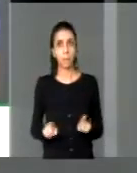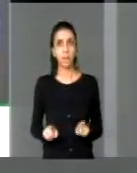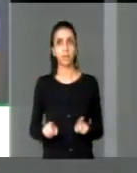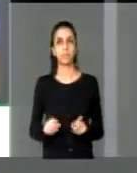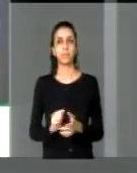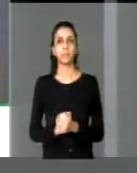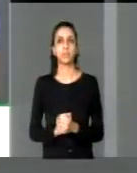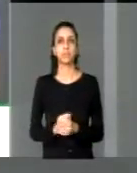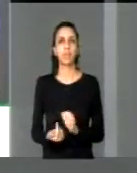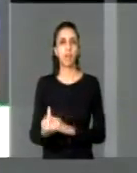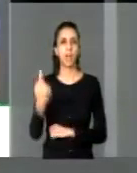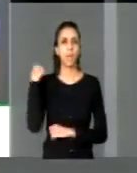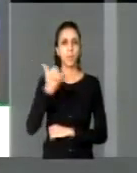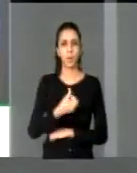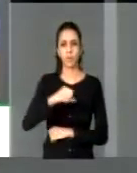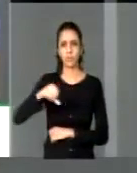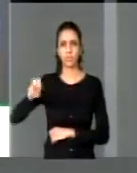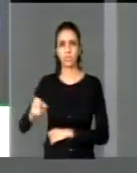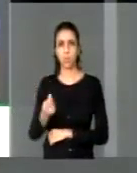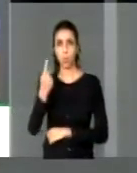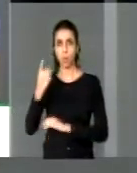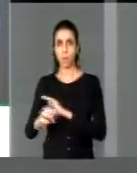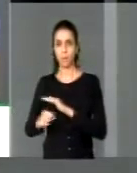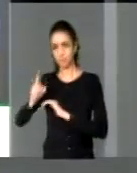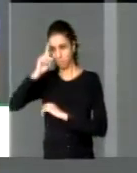petróleo em 95 e a Lei